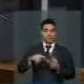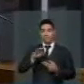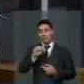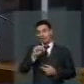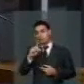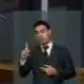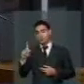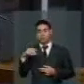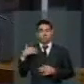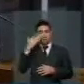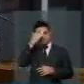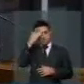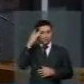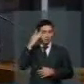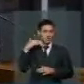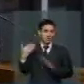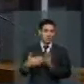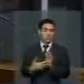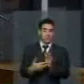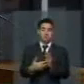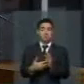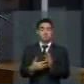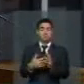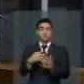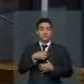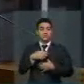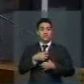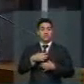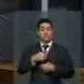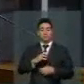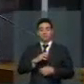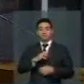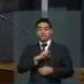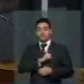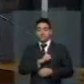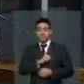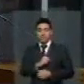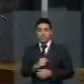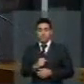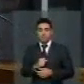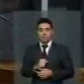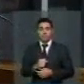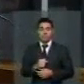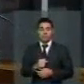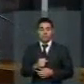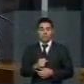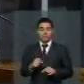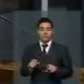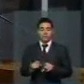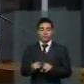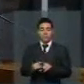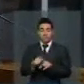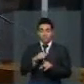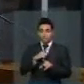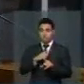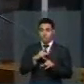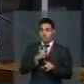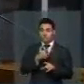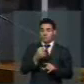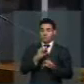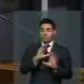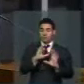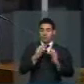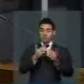mulheres de bem, tocados pelo sentimento de amor ao próximo. A obra distribui-se em 20 mil conferências, em